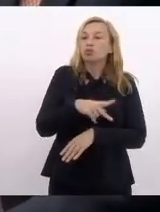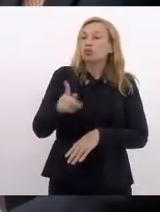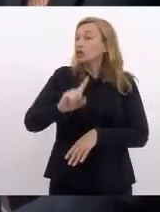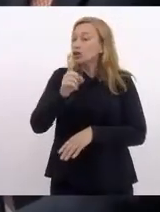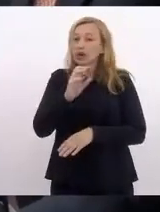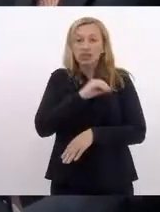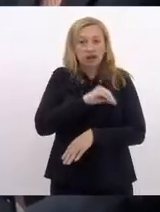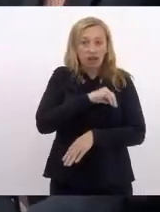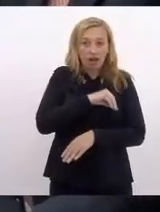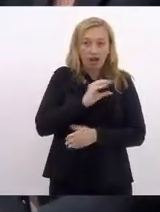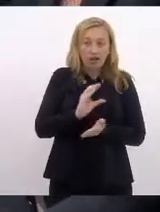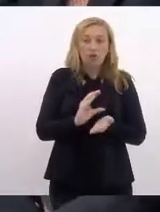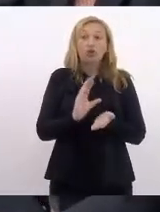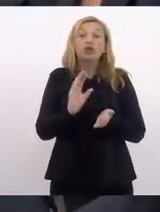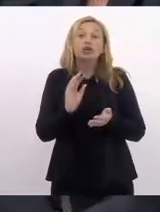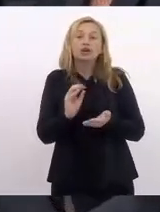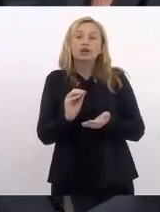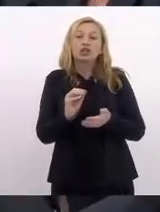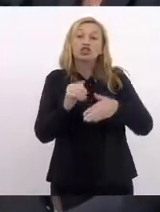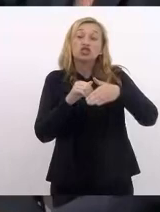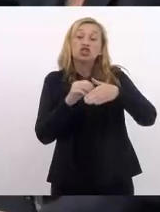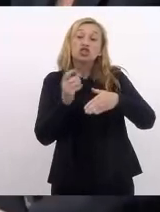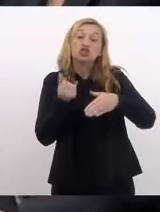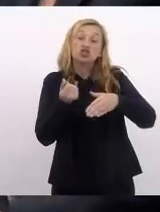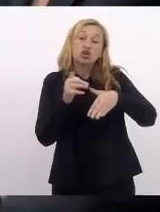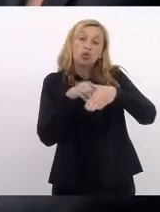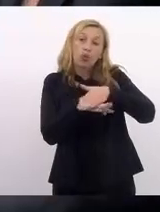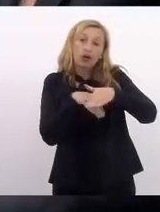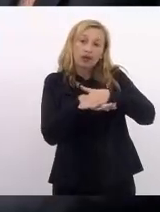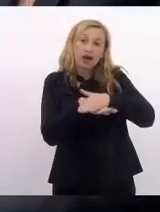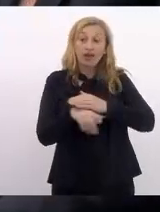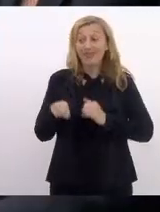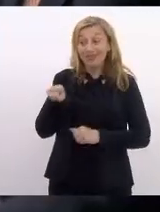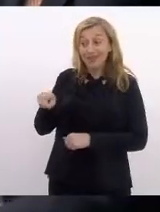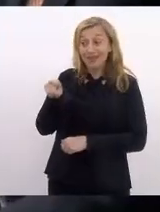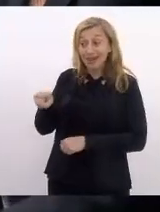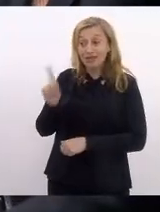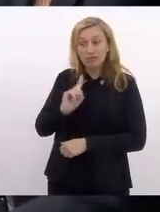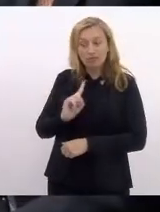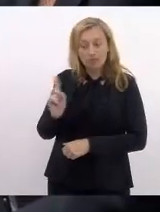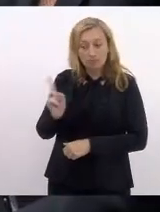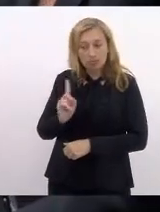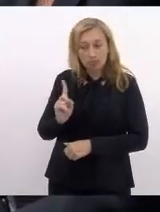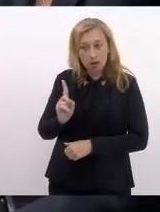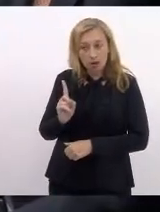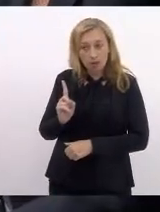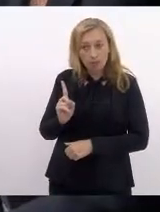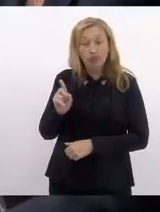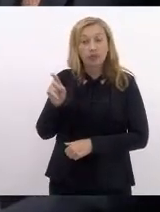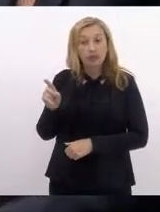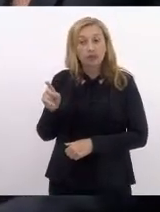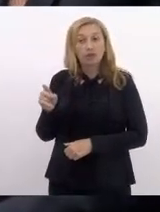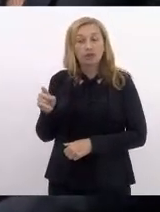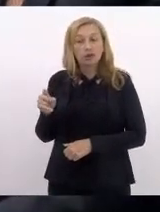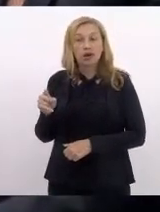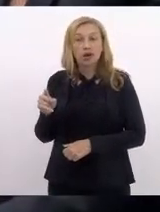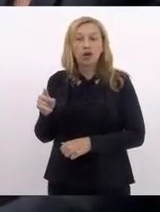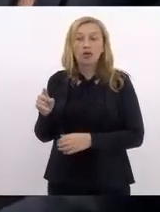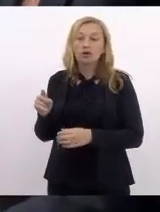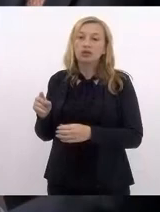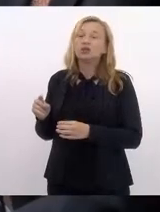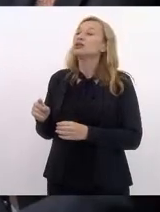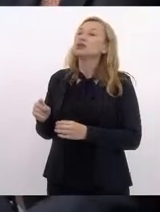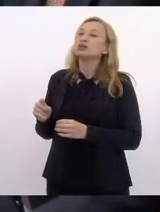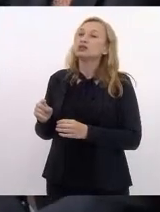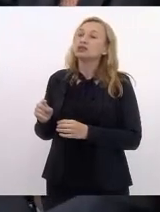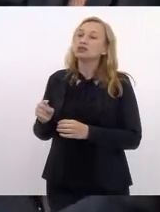se há recursos do Tesouro Nacional neste caso específico não neste caso específico ao implementar